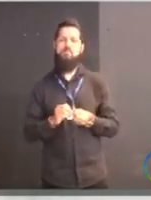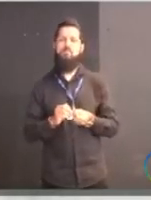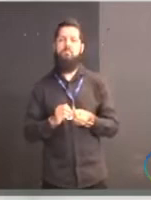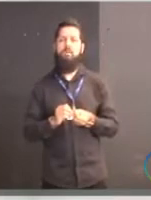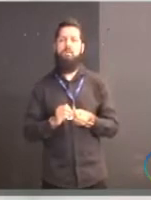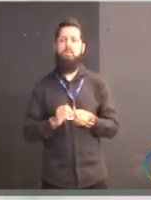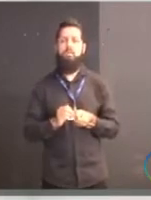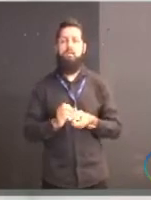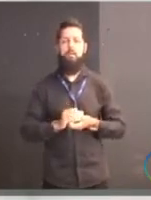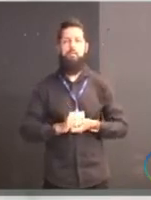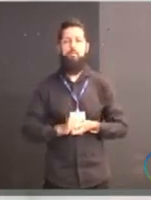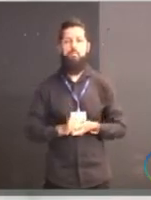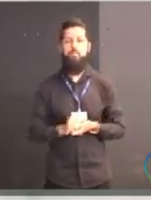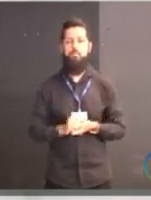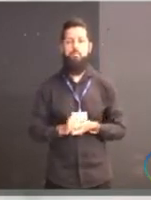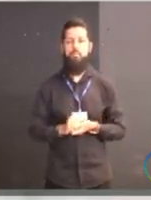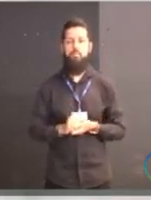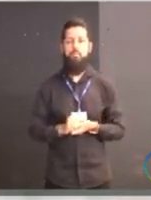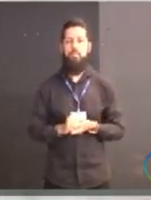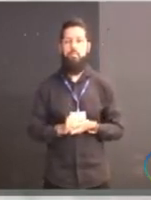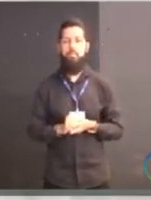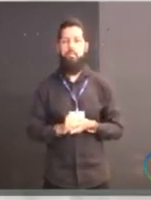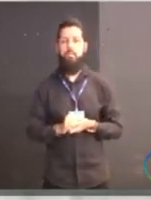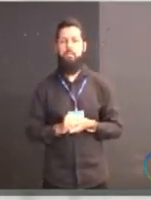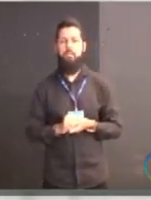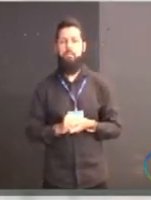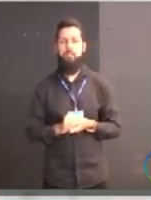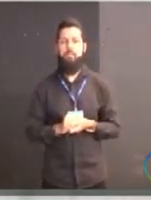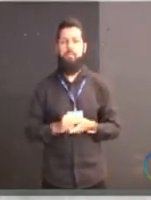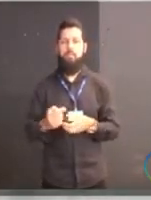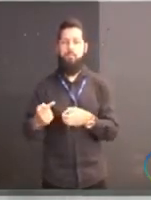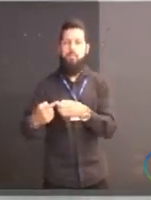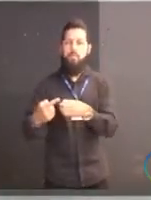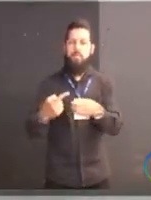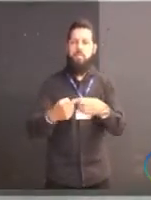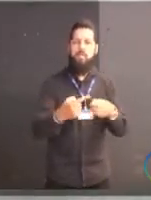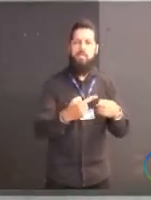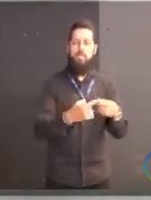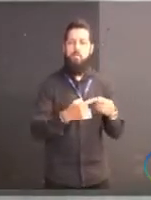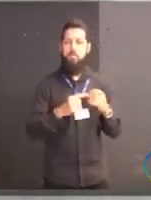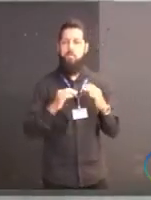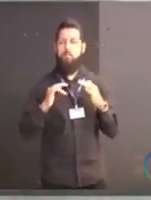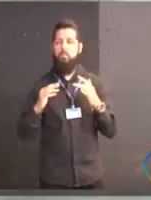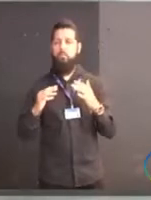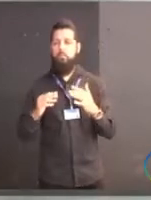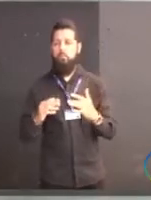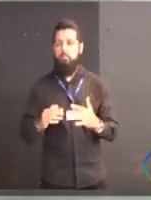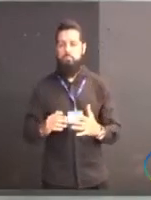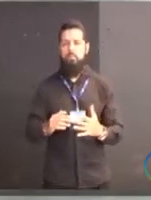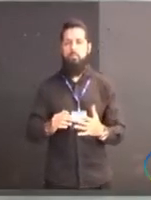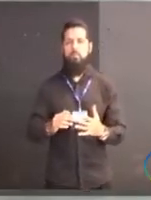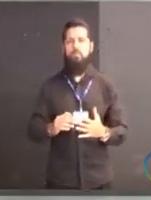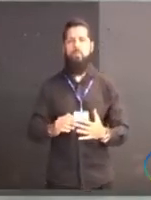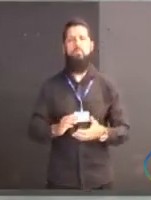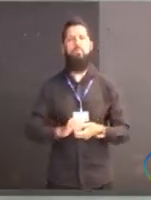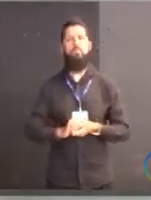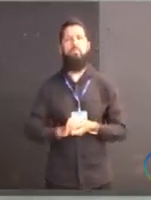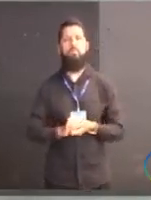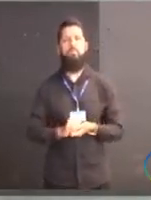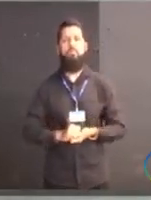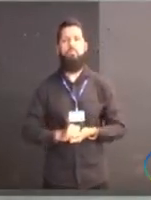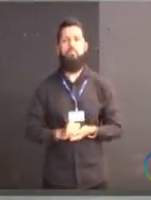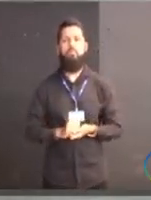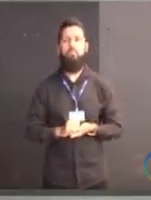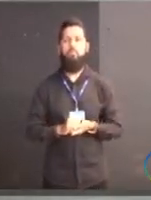língua inglesa, aperfeiçoar os conhecimentos que eu pudesse adquirir e entrar em contato maior com os